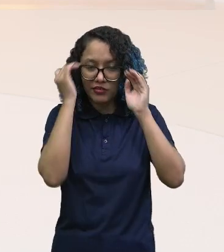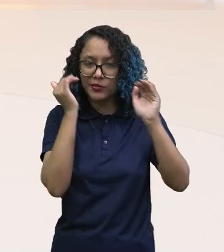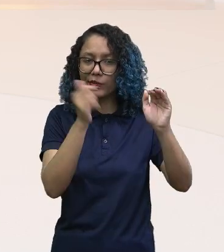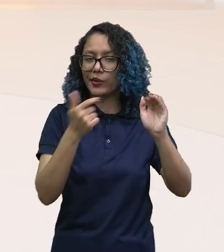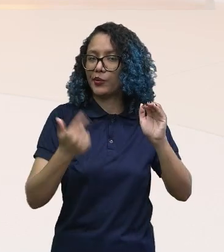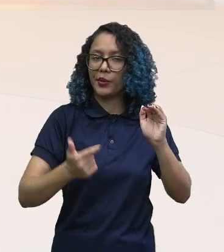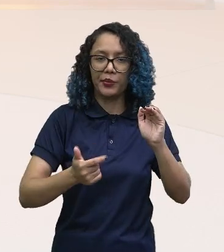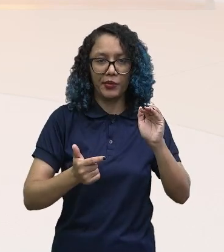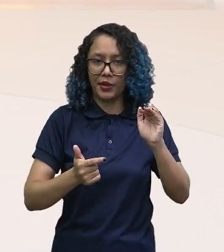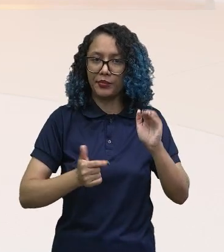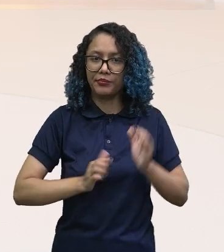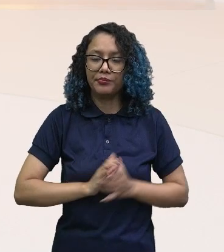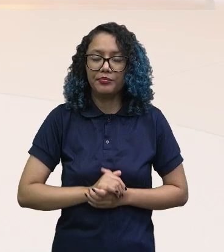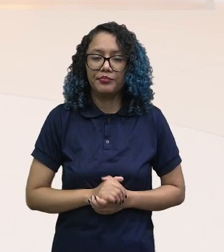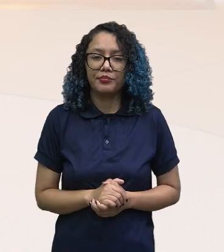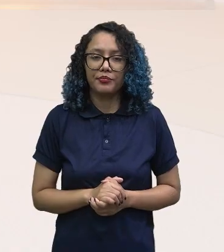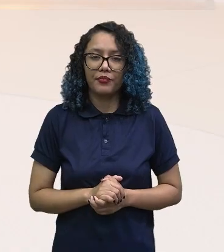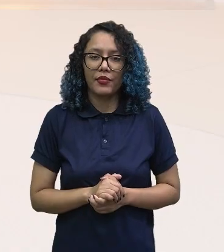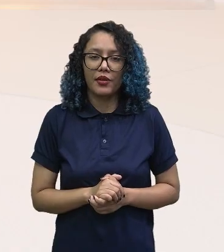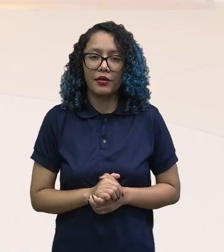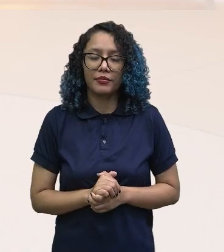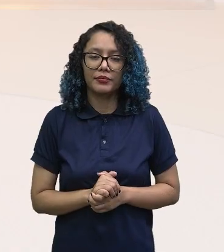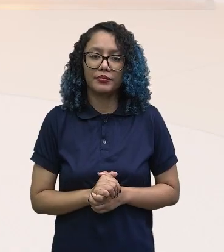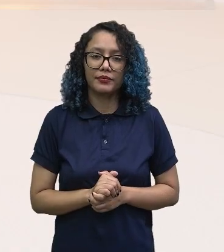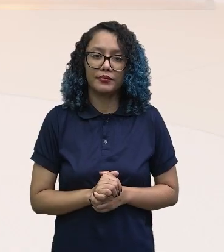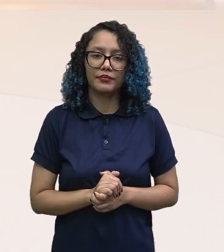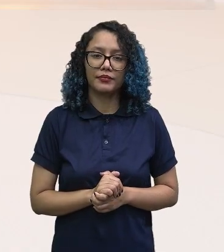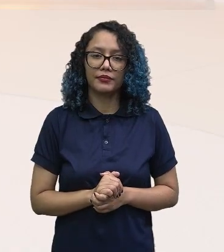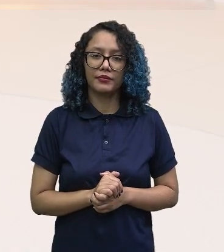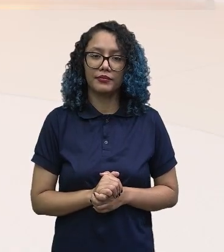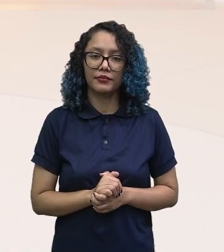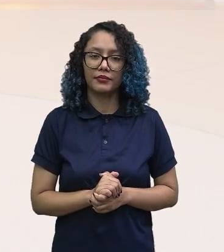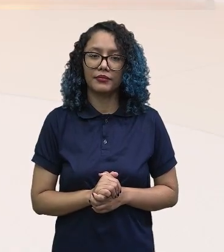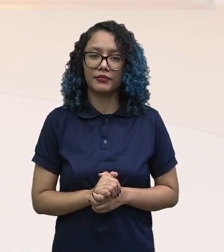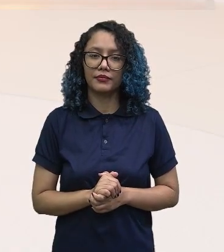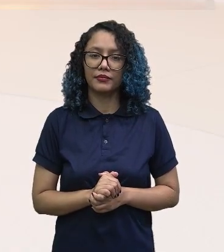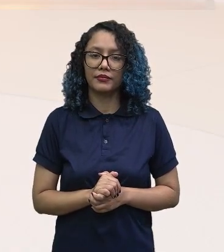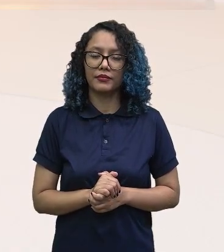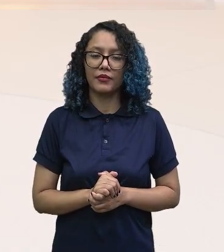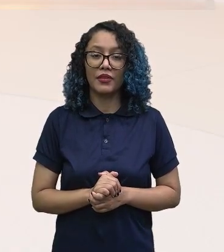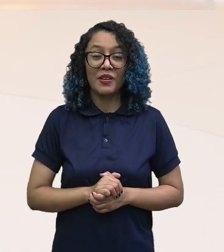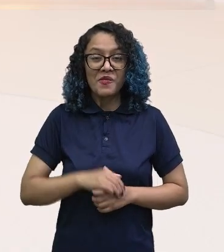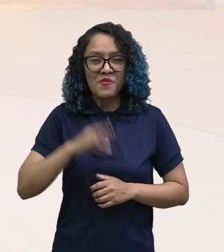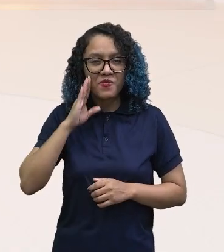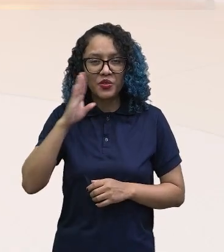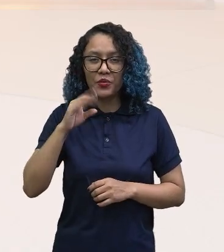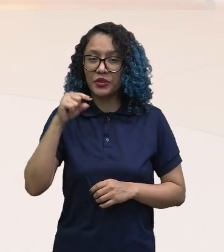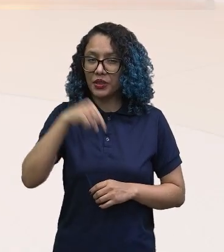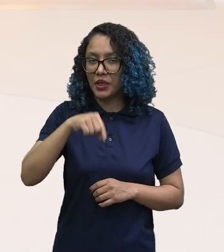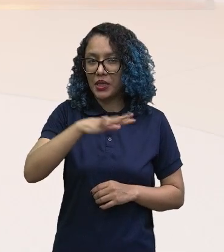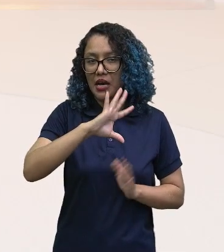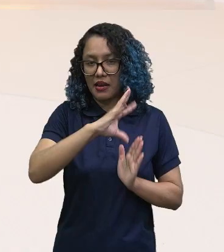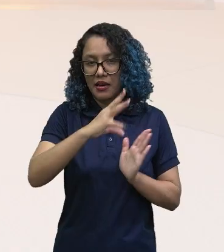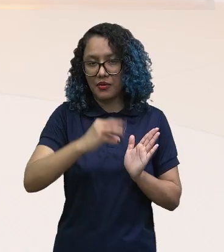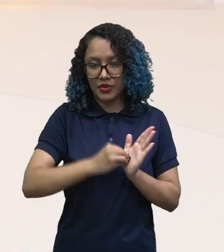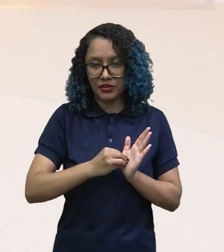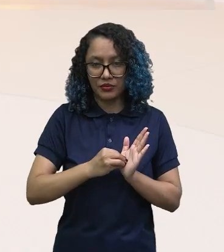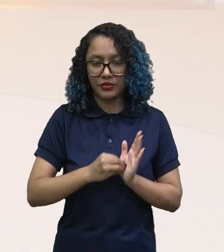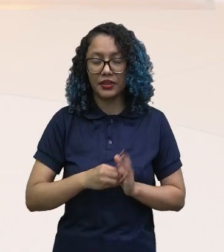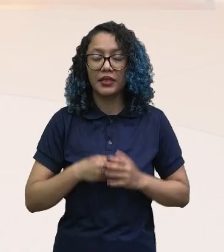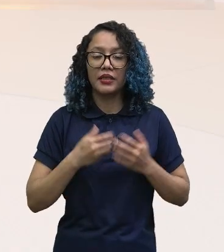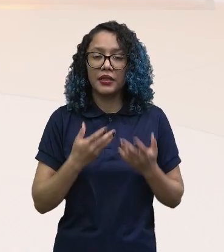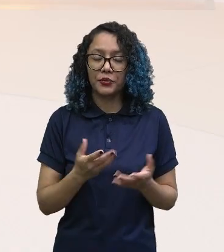povos indígenas, principalmente quando falamos aqui da nossa região amazônica. Então, é dentro